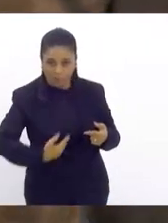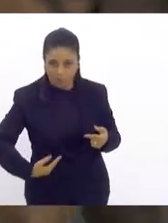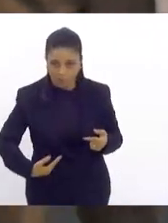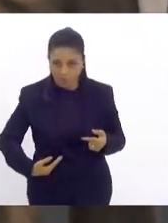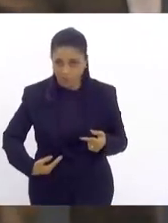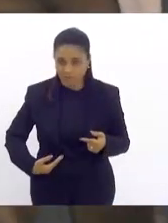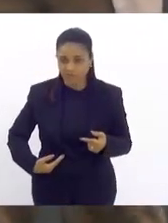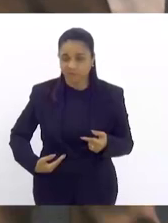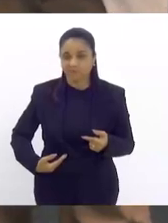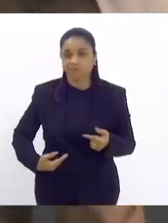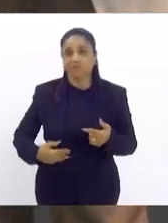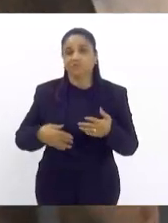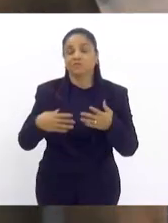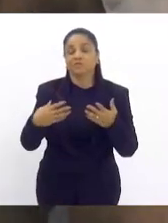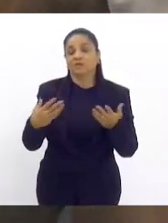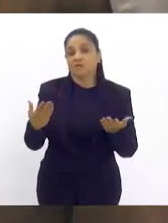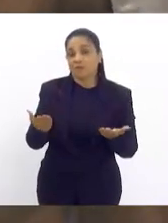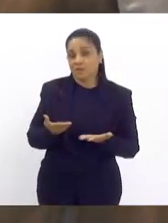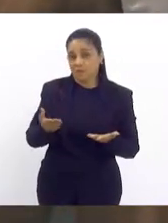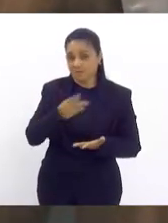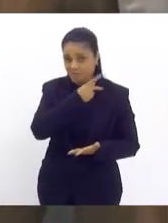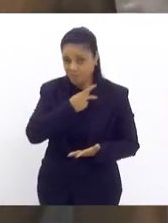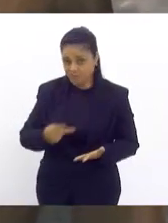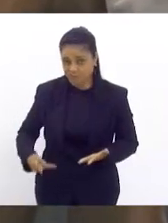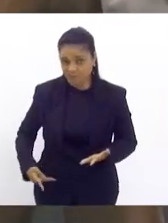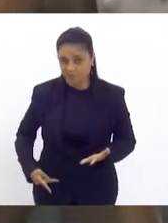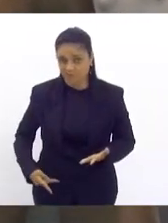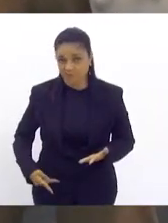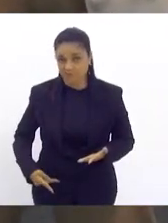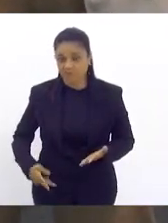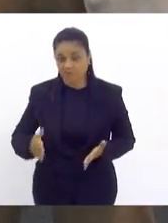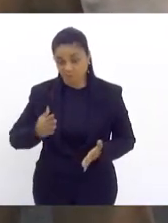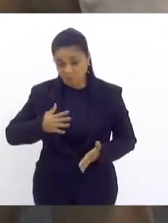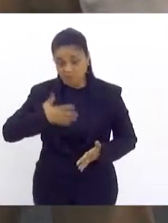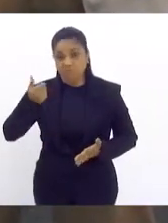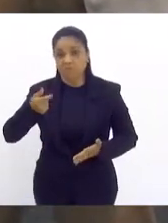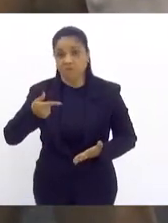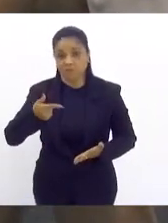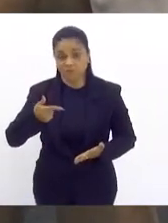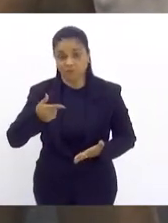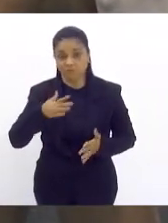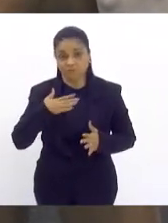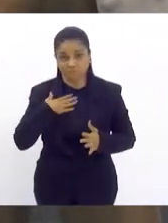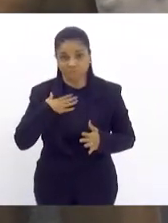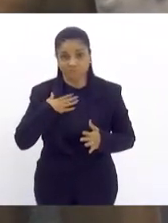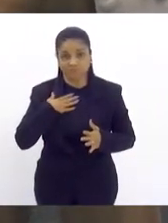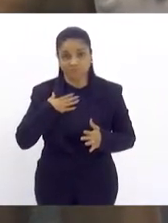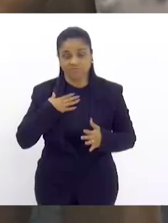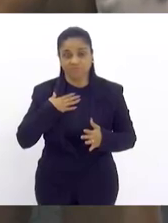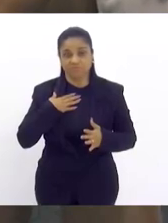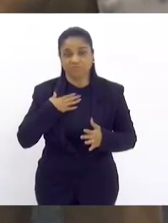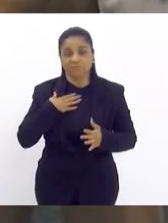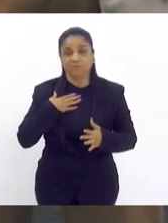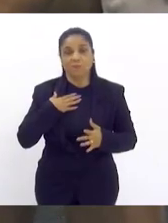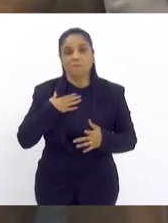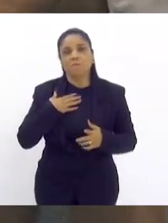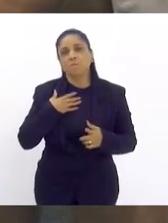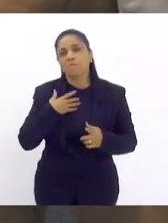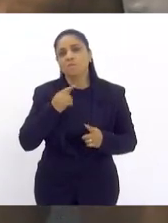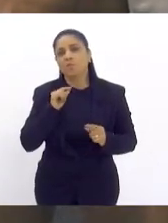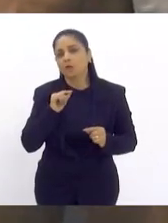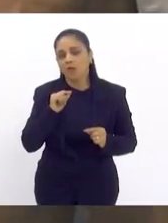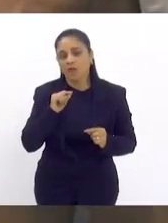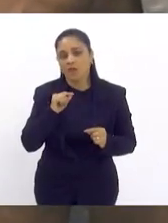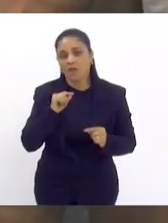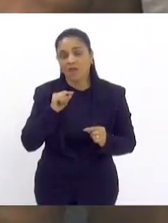agora senhor presidente o espanto maior vem muito mais por conta da